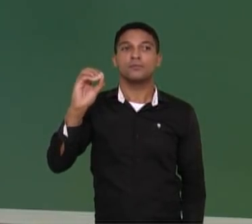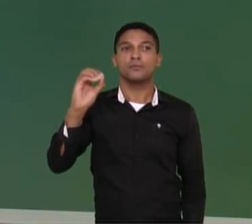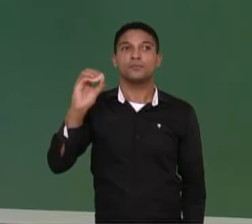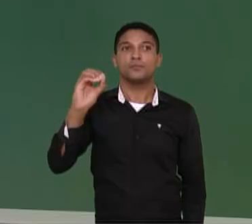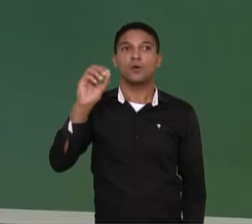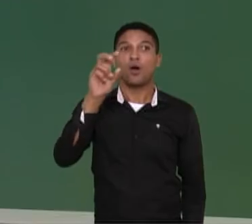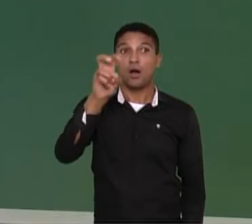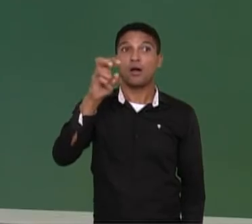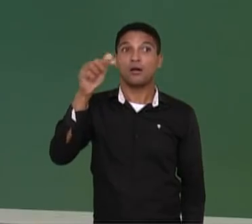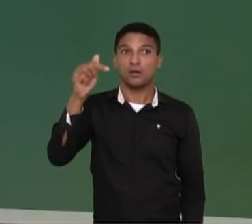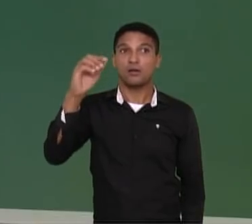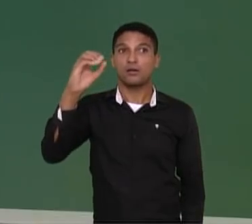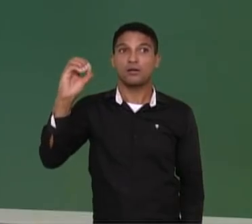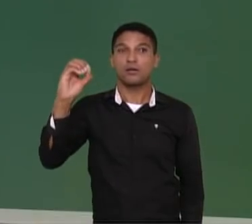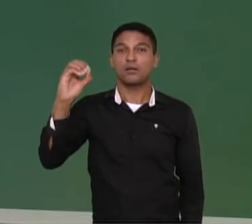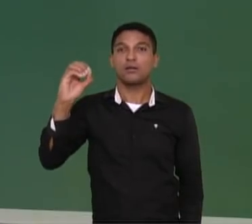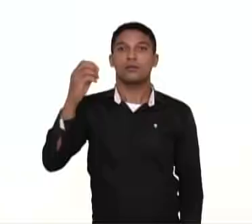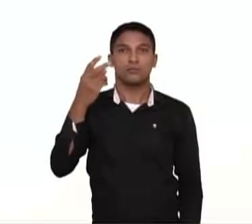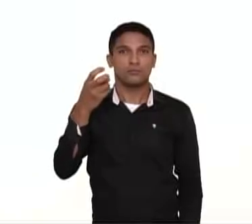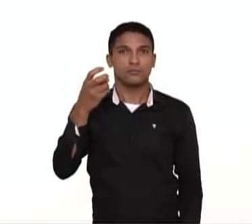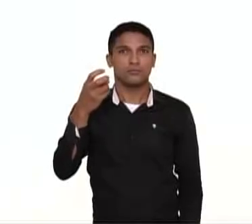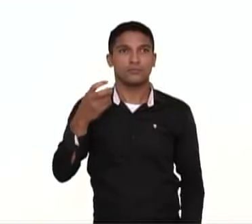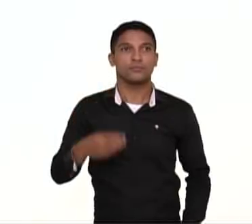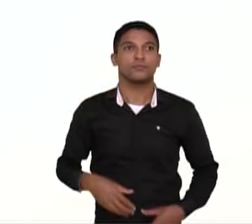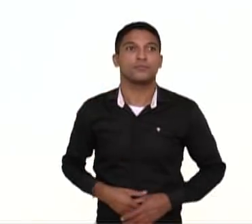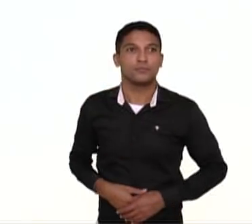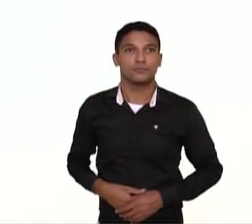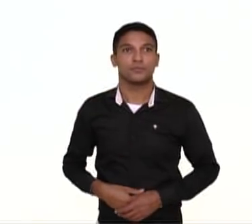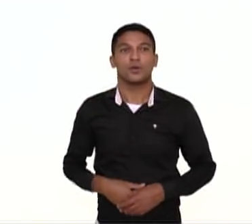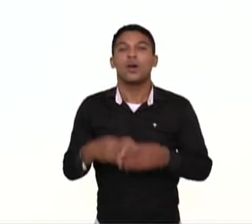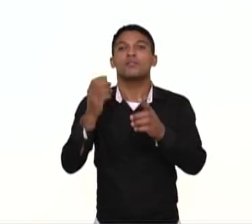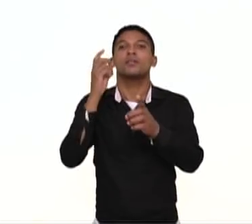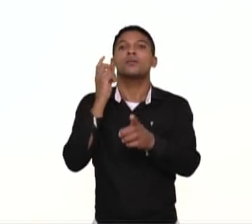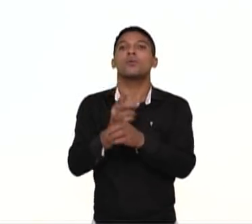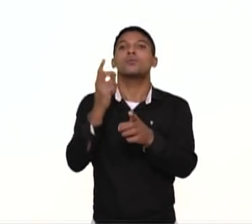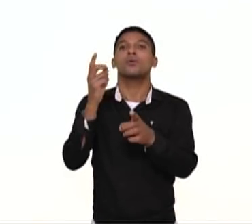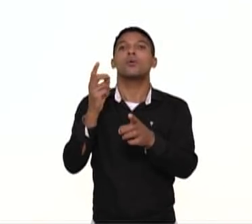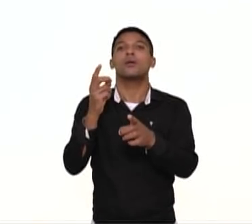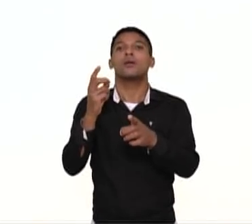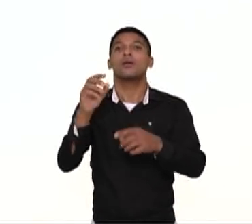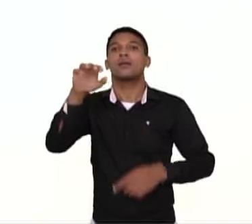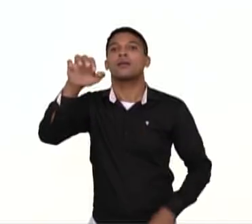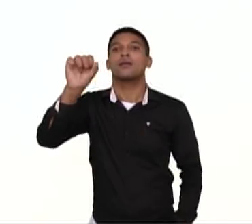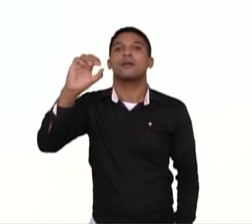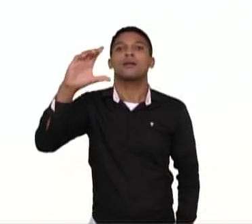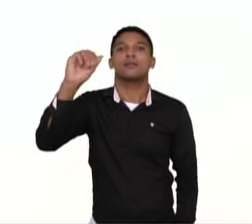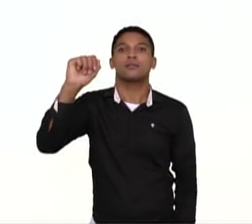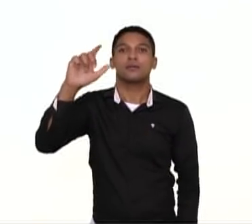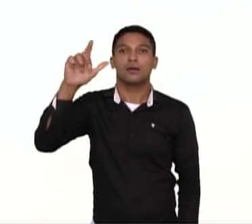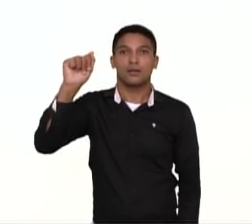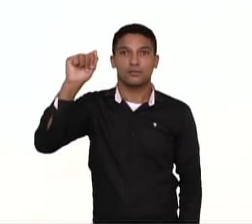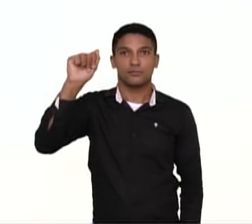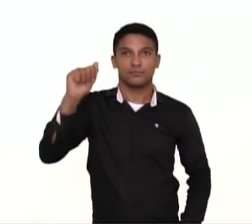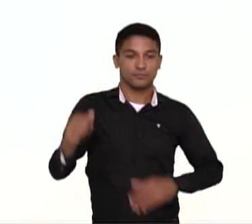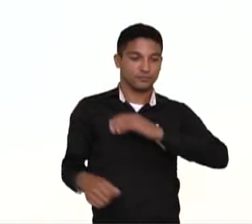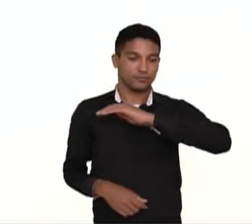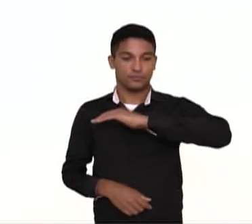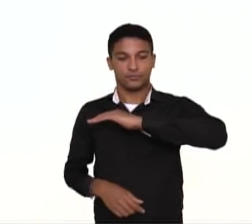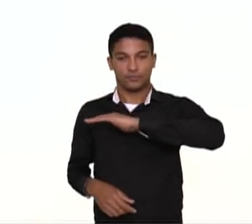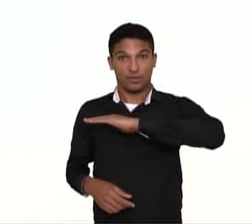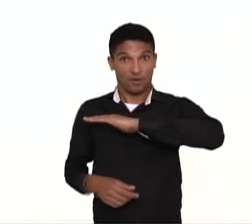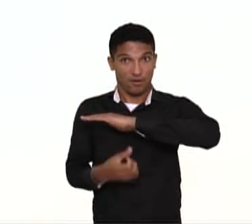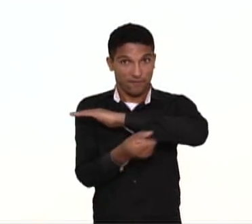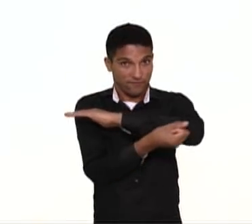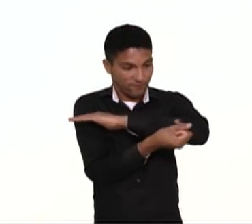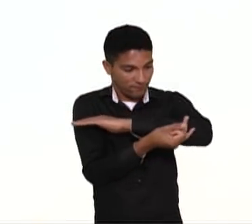6 embaixo, o que eu encontro? Eu encontro a minha escala. E a minha escala é sempre representada, se você olhar nos mapas aí no livro de geografia,